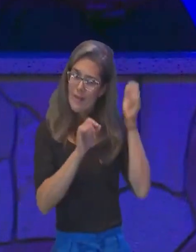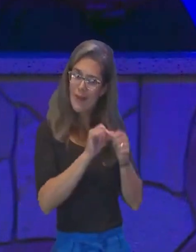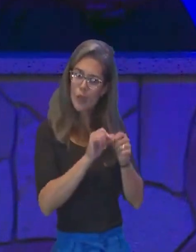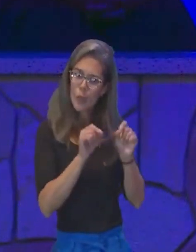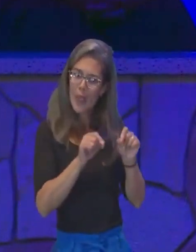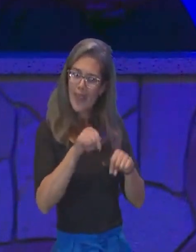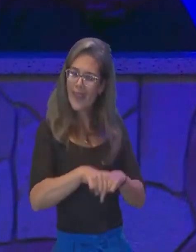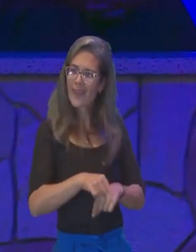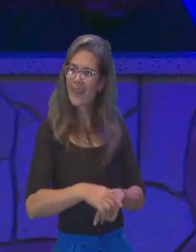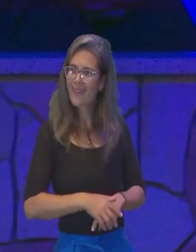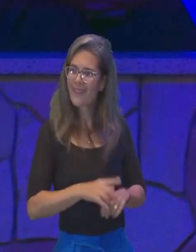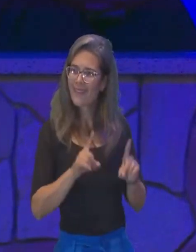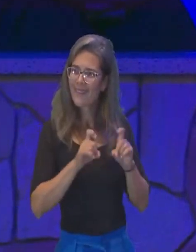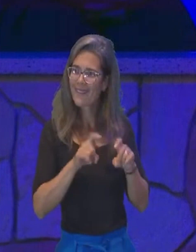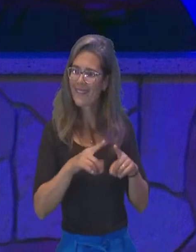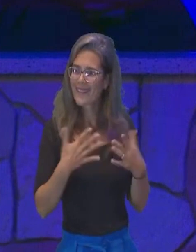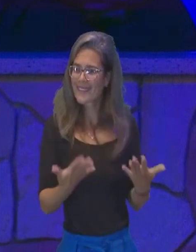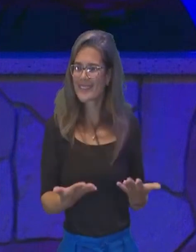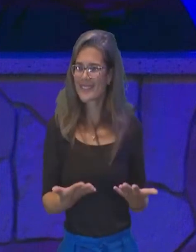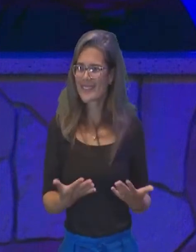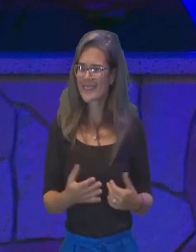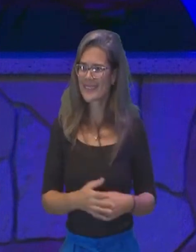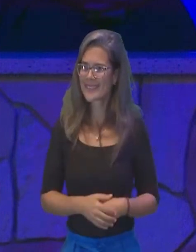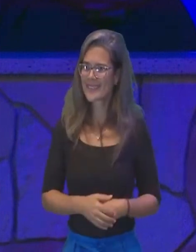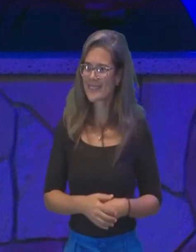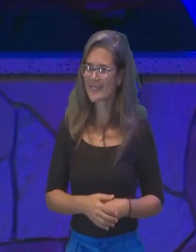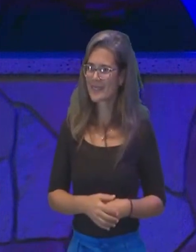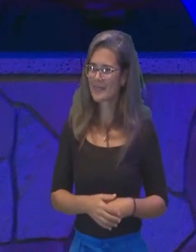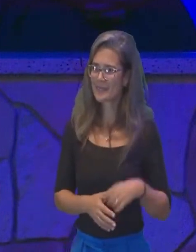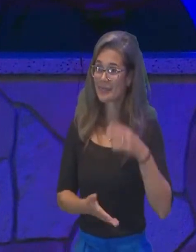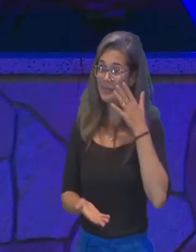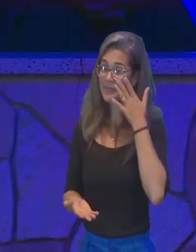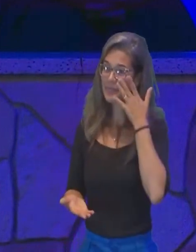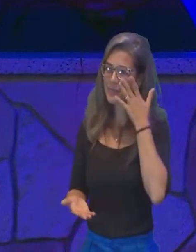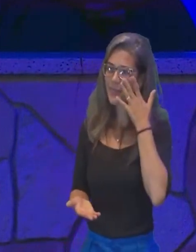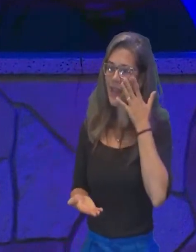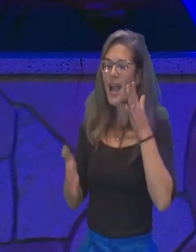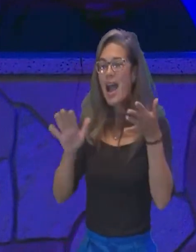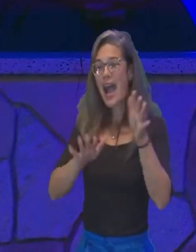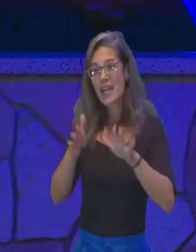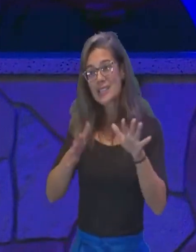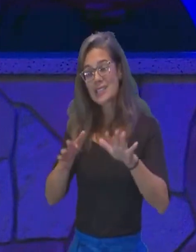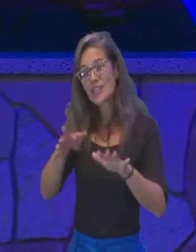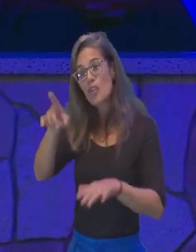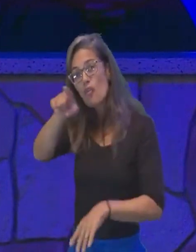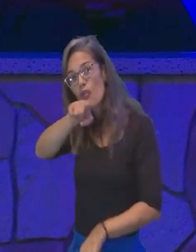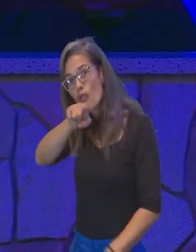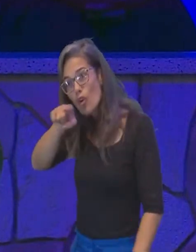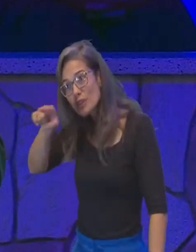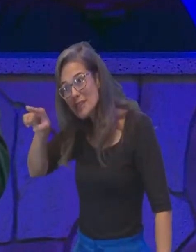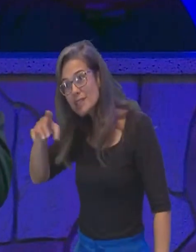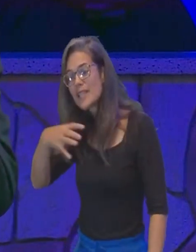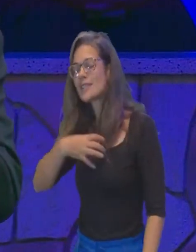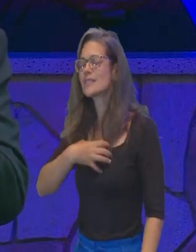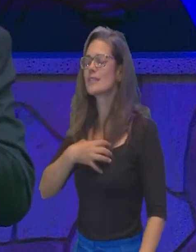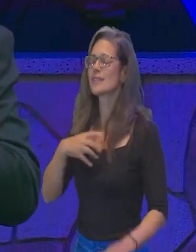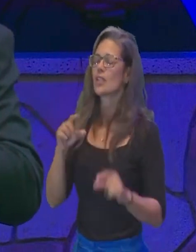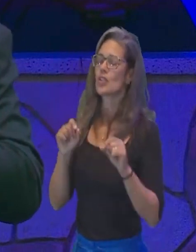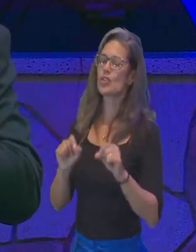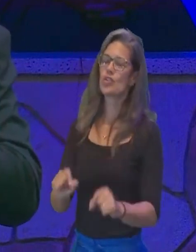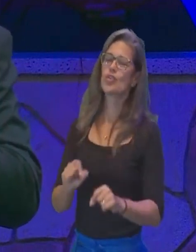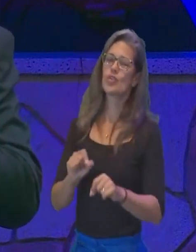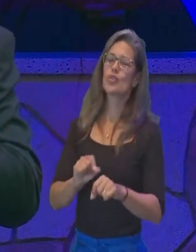a caverna de Elias. Quantos aqui ou em casa encontram-se assim, neste momento, por acharem que